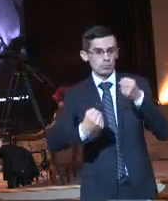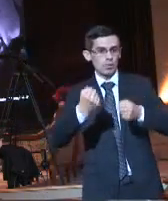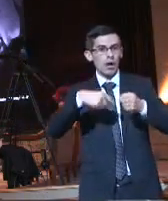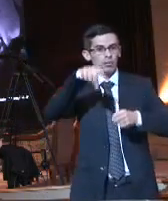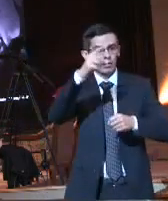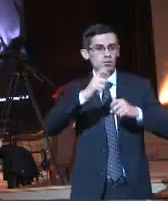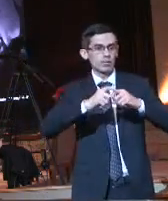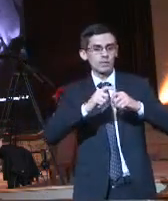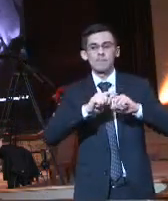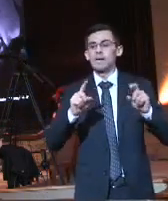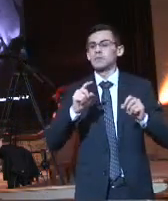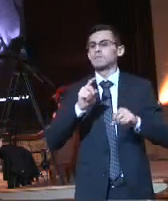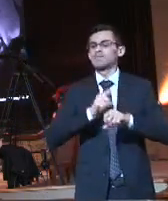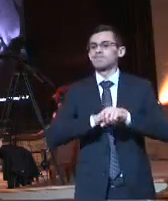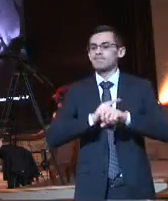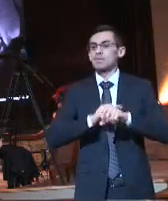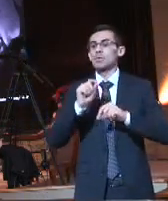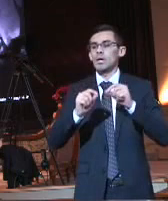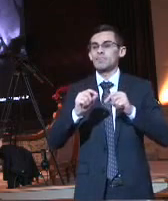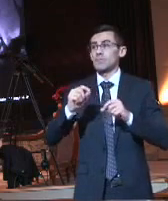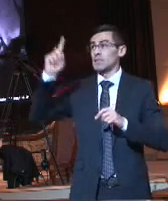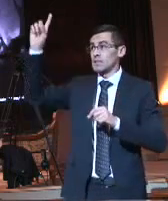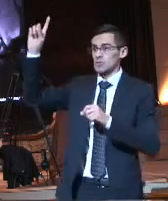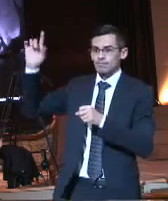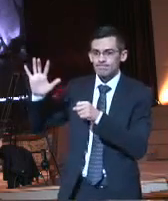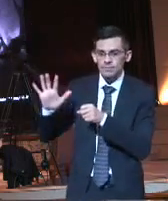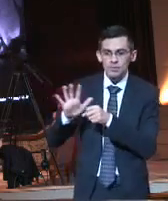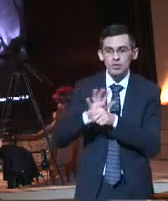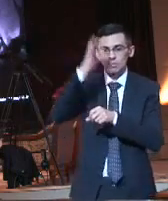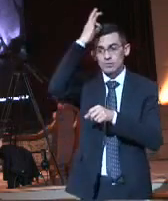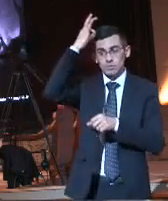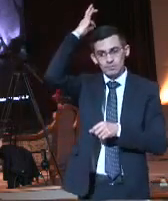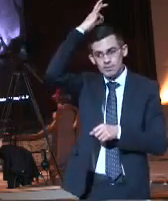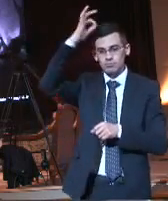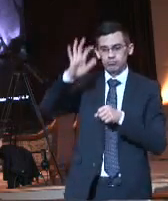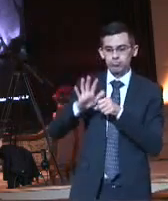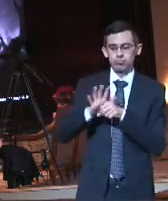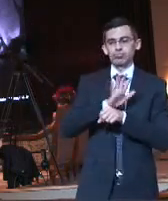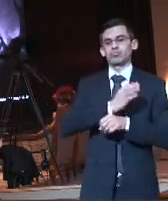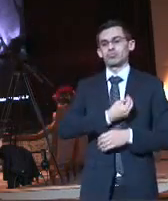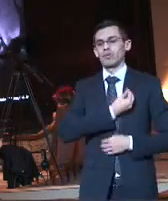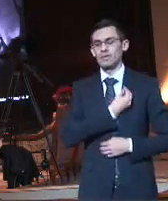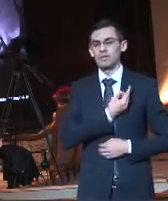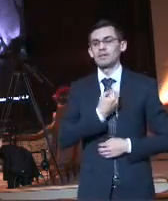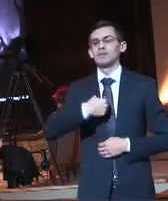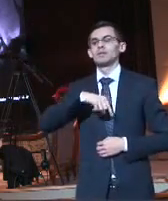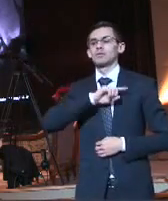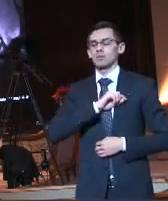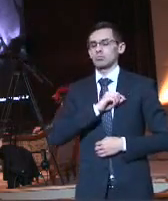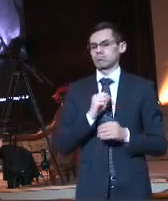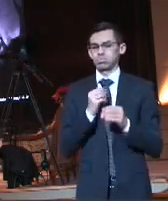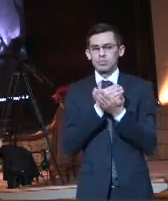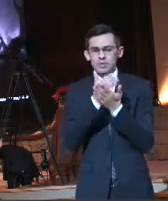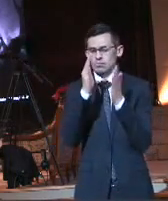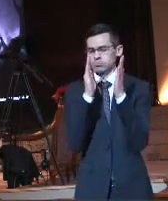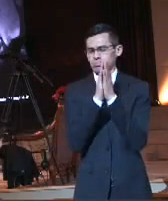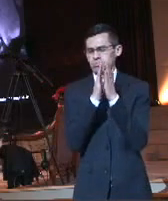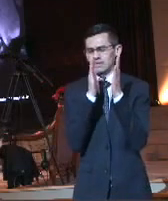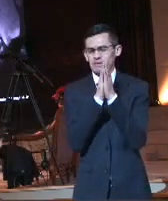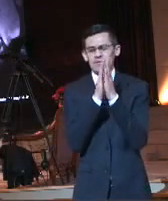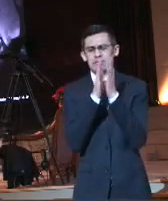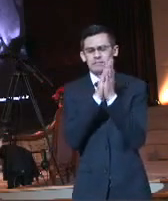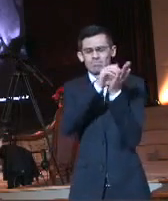E naquela hora o Senhor nos encheu, eu e ela, com o seu Espírito Santo. E a gente então repreendeu